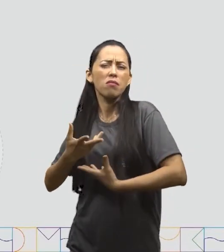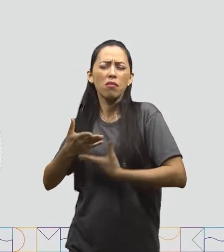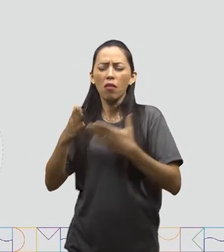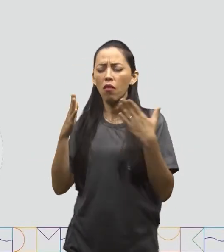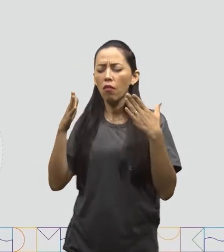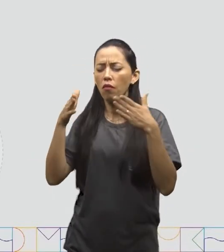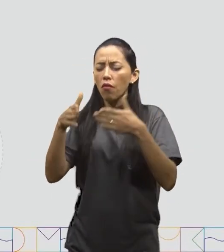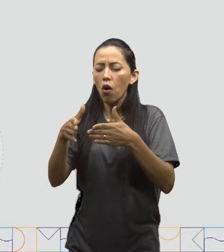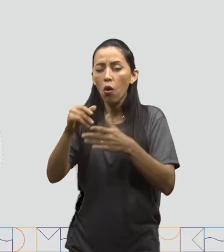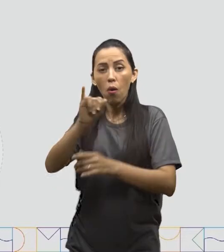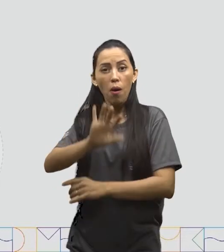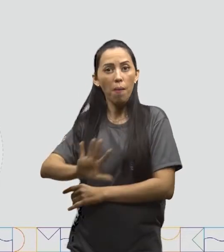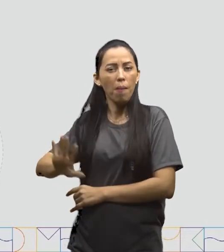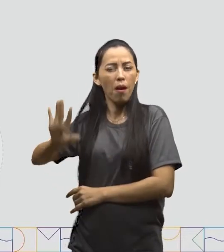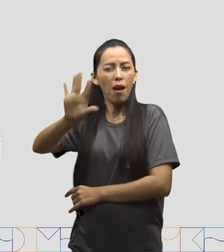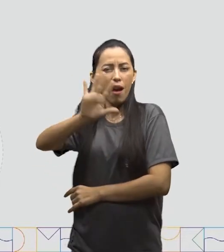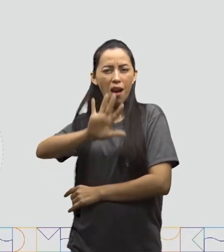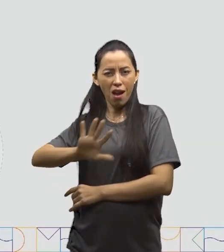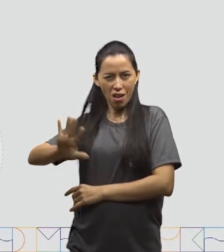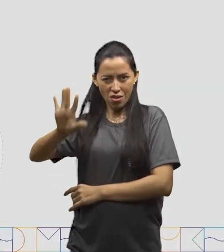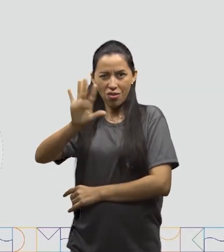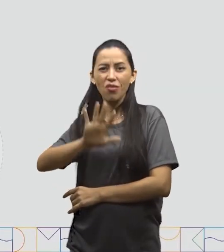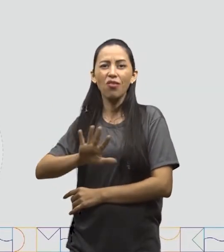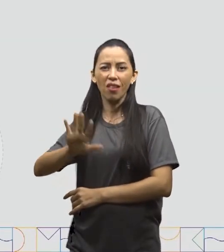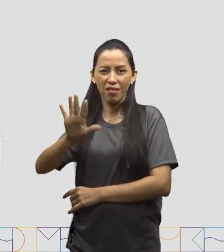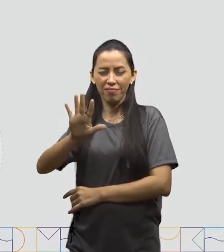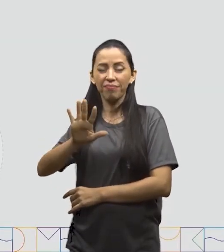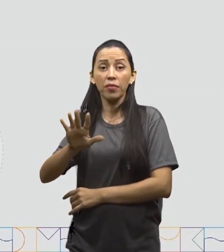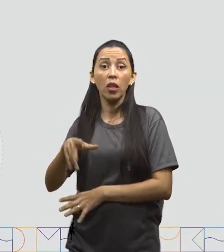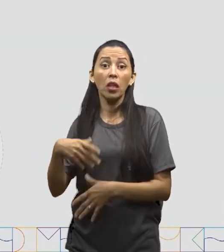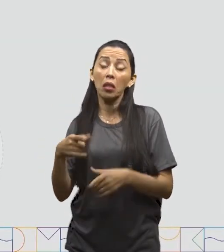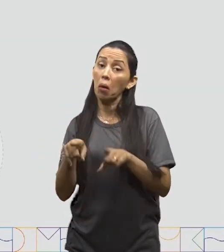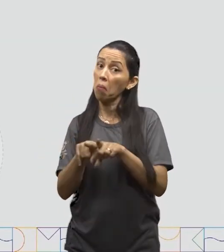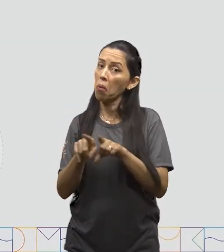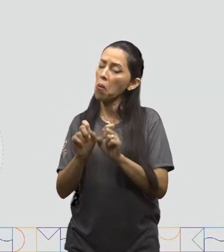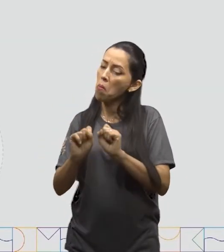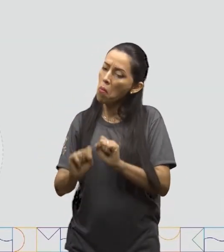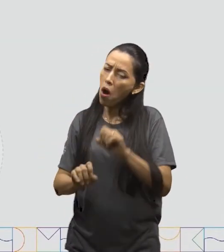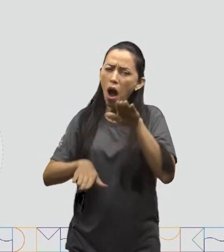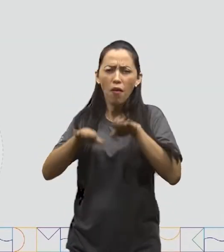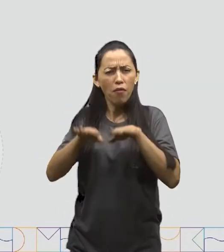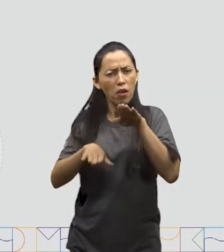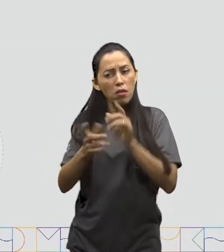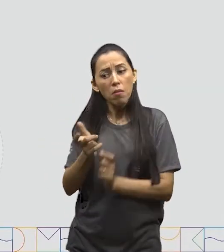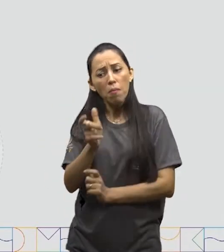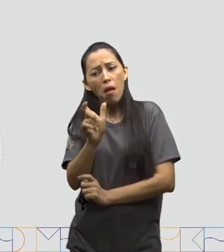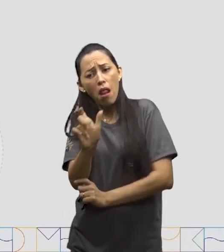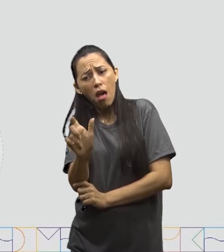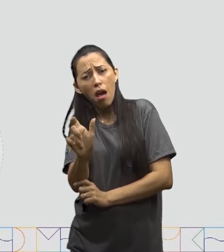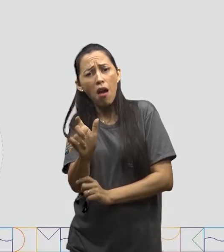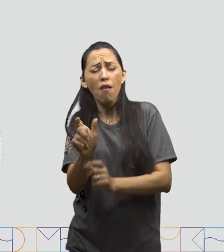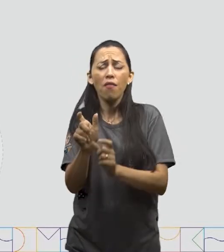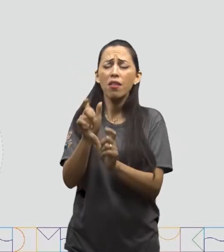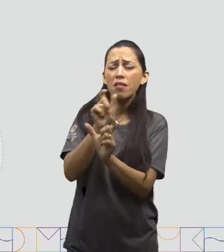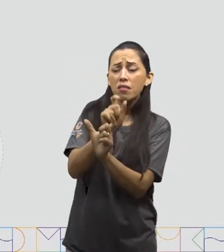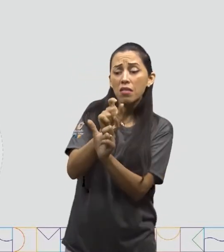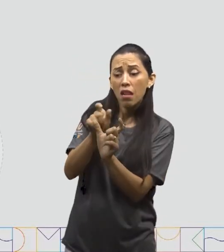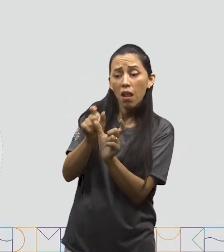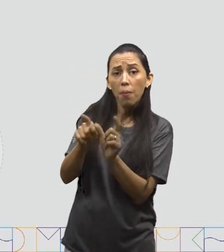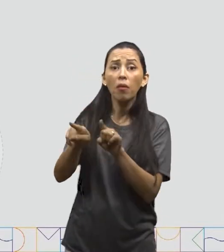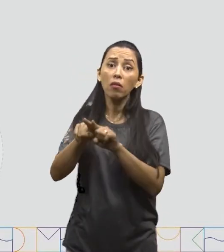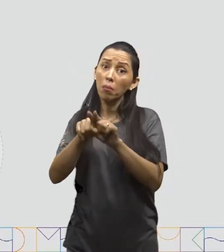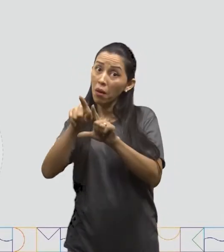como foco principal de transmissão da mensagem. Porém, pode utilizar palavras, sílabas ou